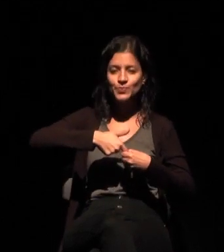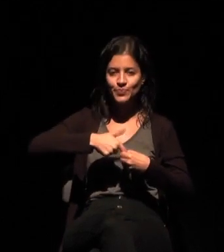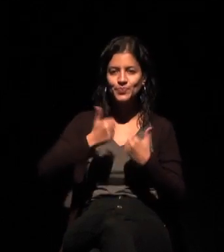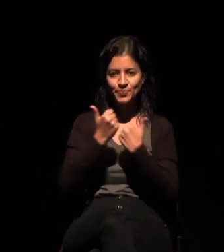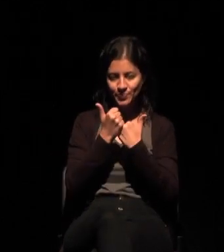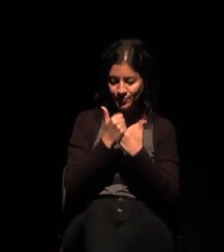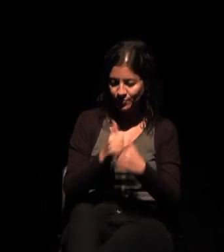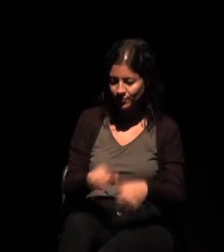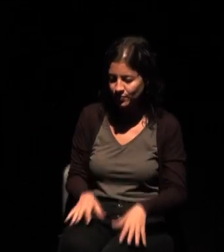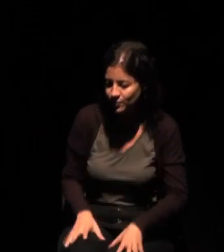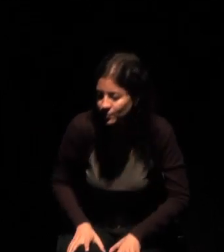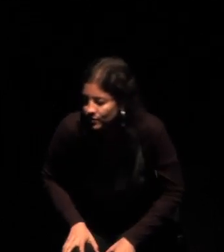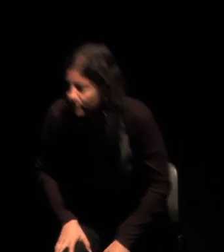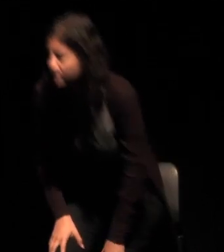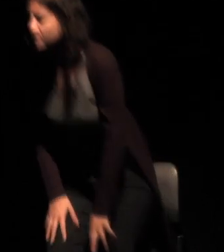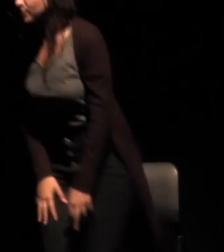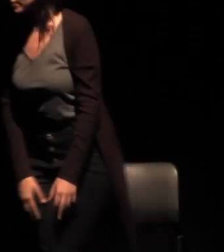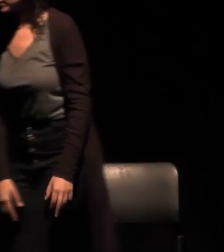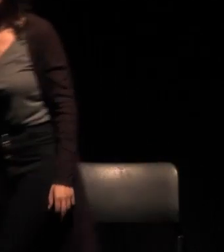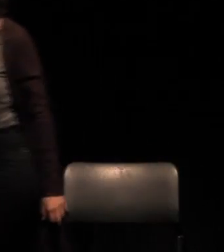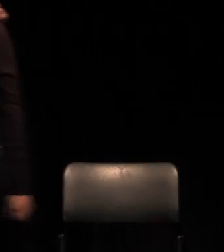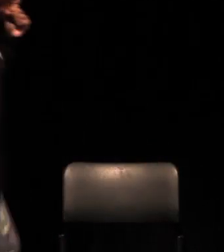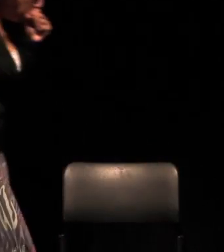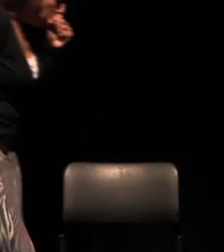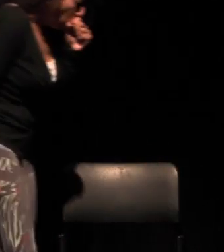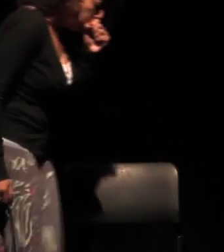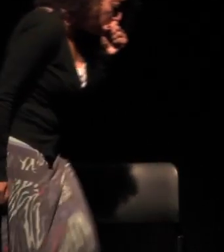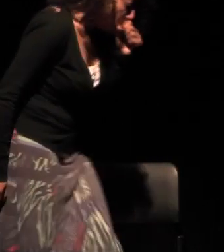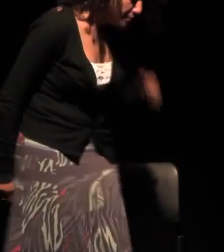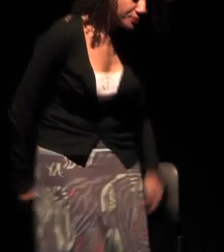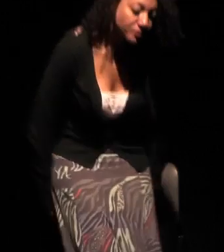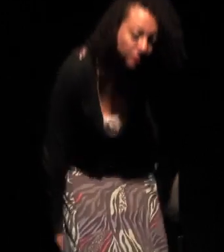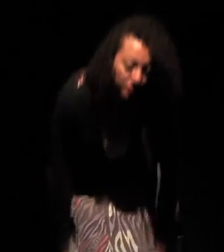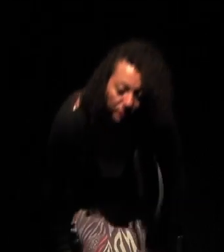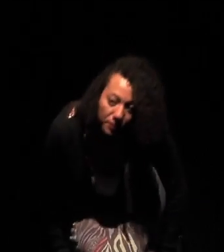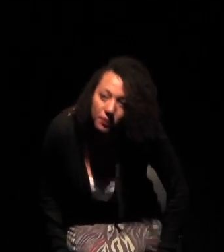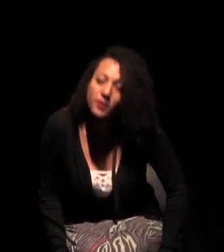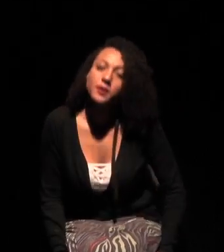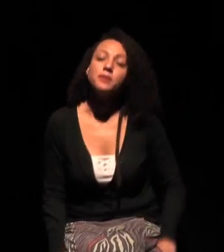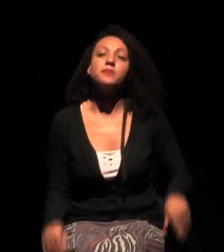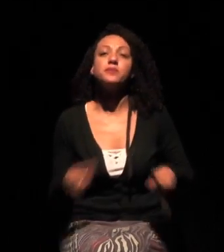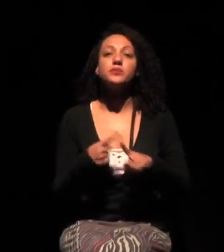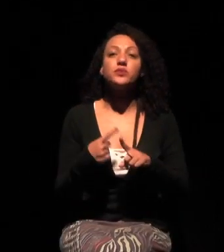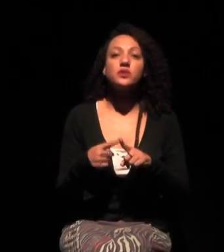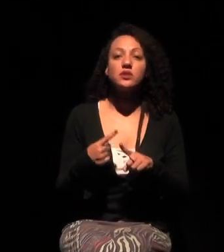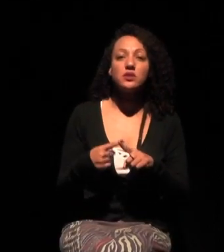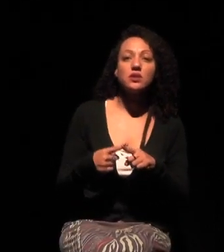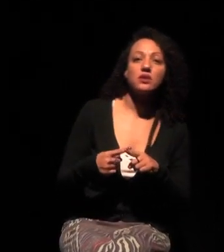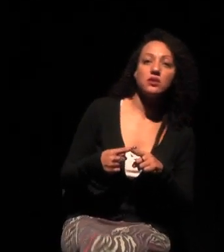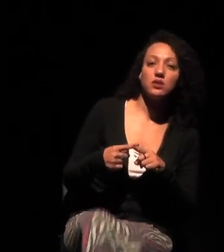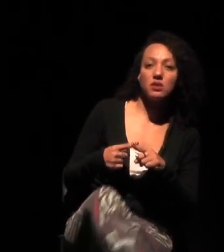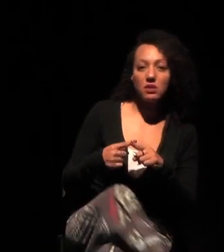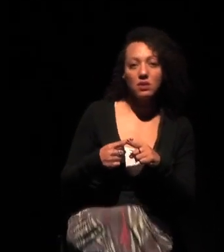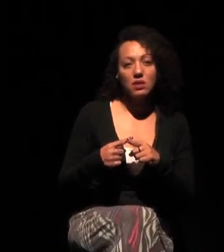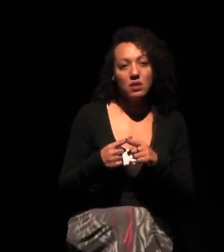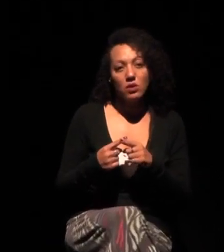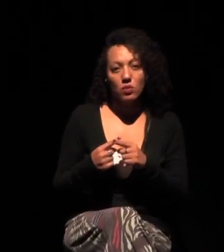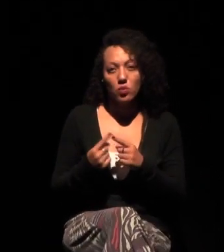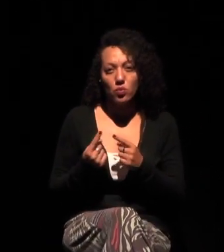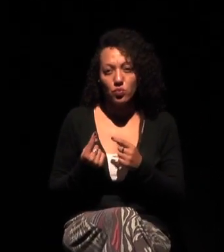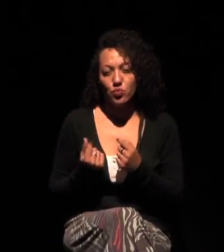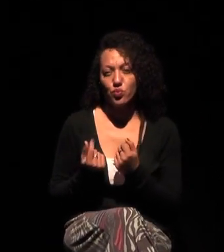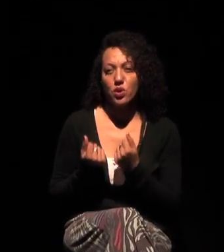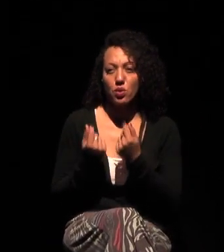também ee nomeadamente é noção de que possa descer o curso estava